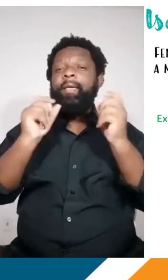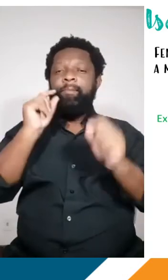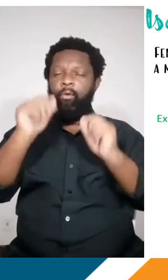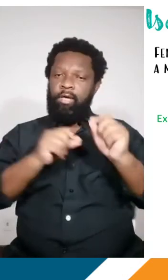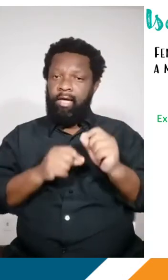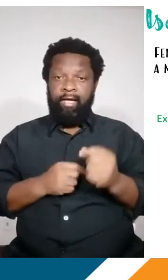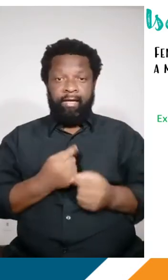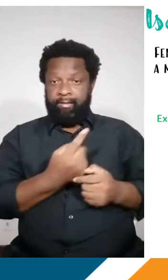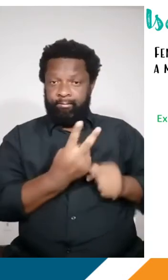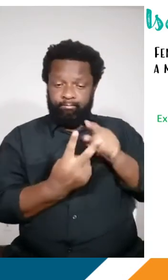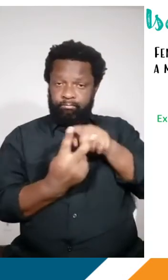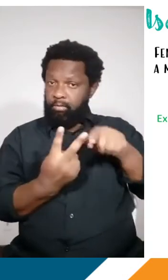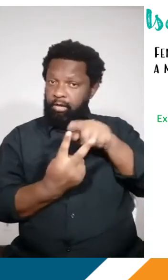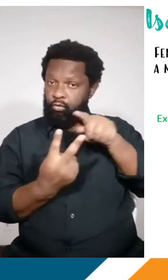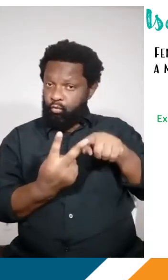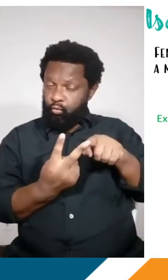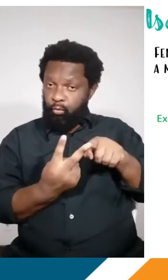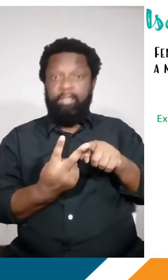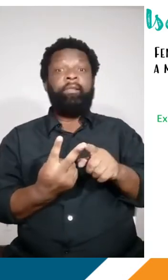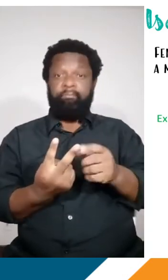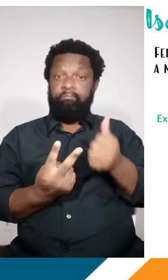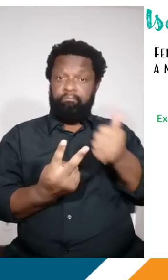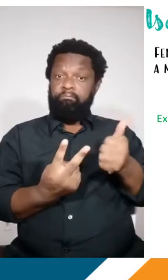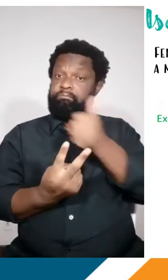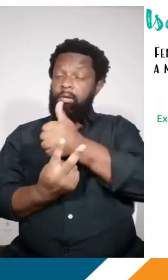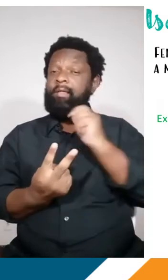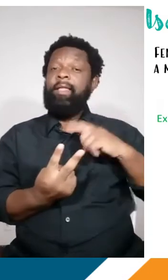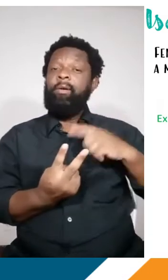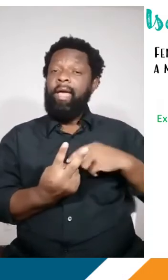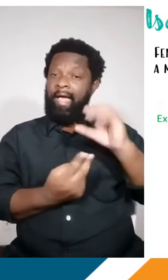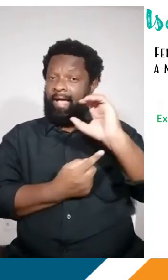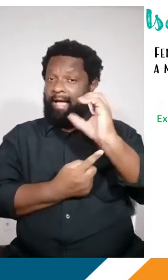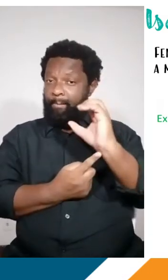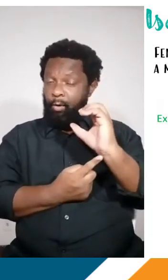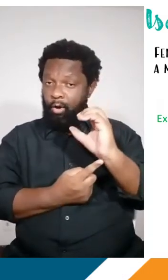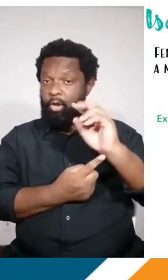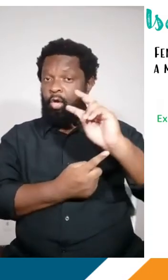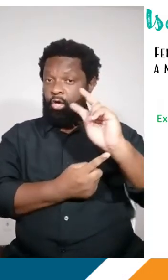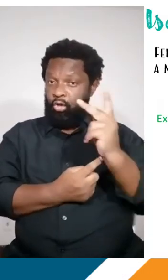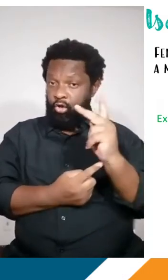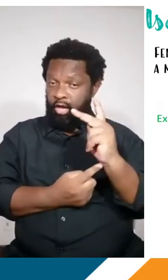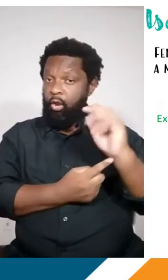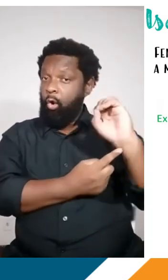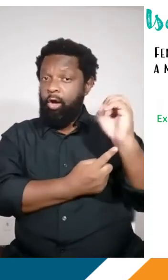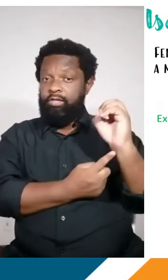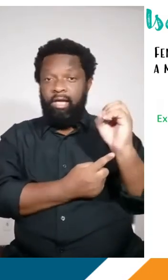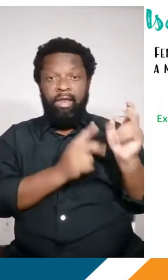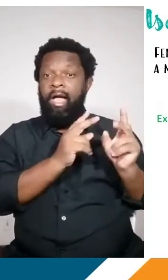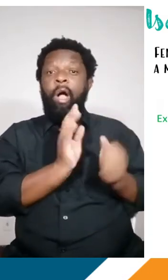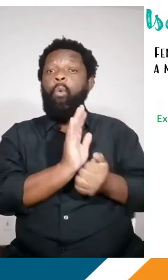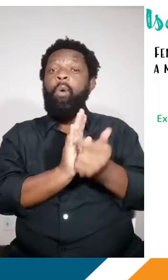percebam? Ambas as fórmulas que eu estou te mostrando têm 2 carbonos, 6 hidrogênios e 1 oxigênio. Então,